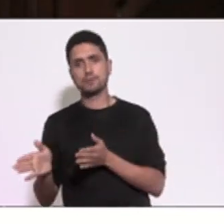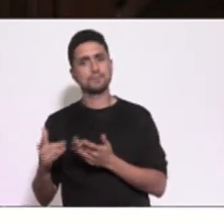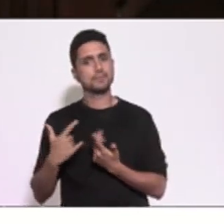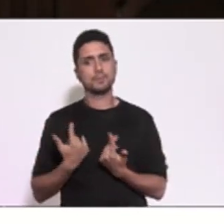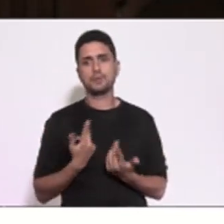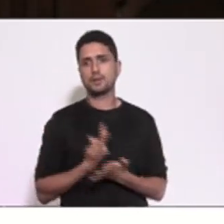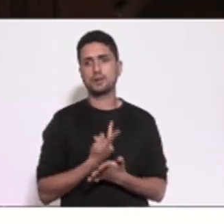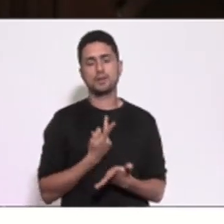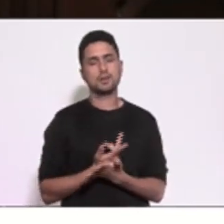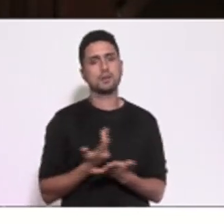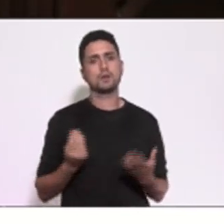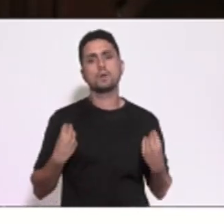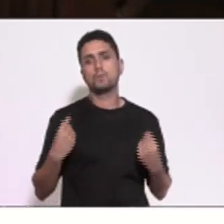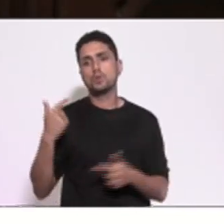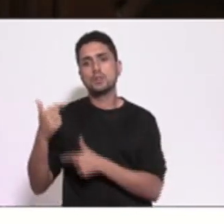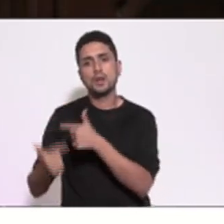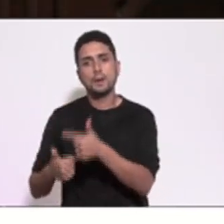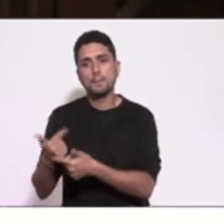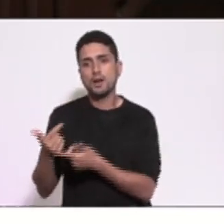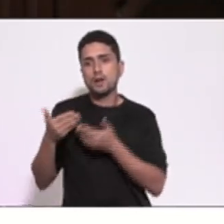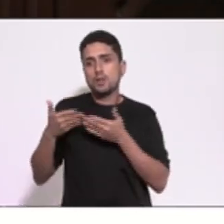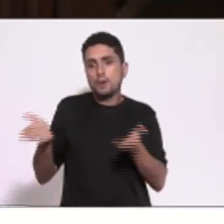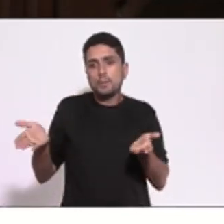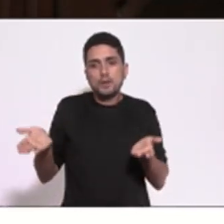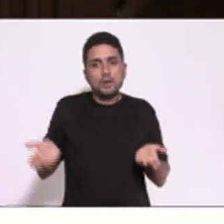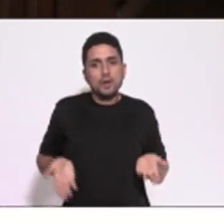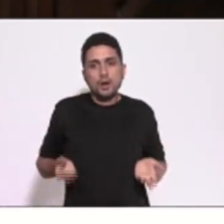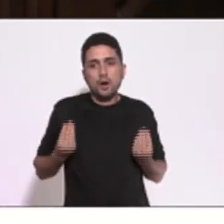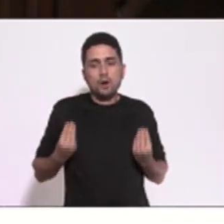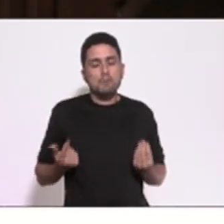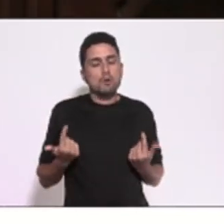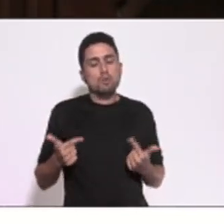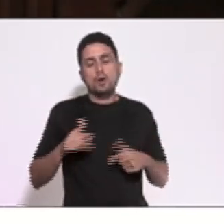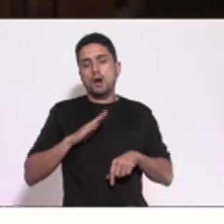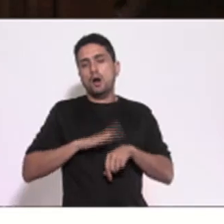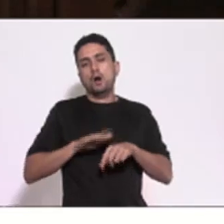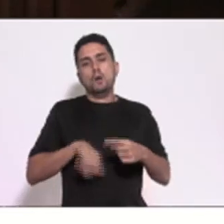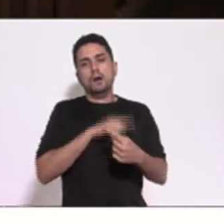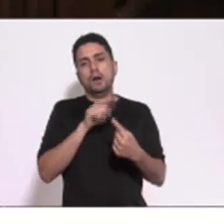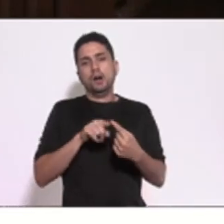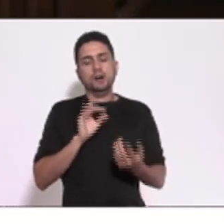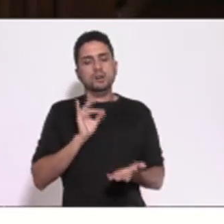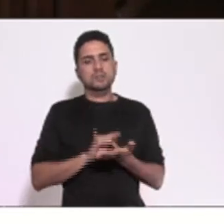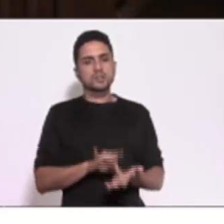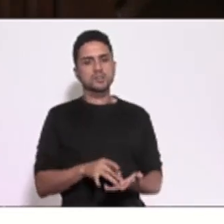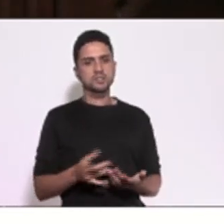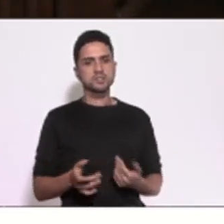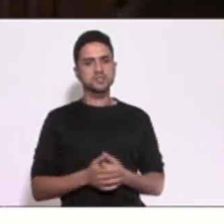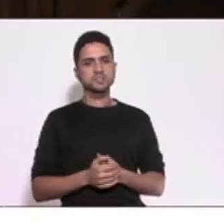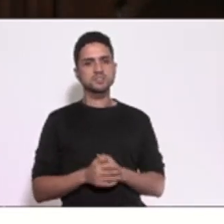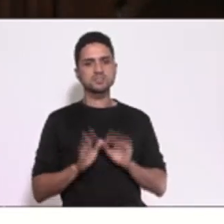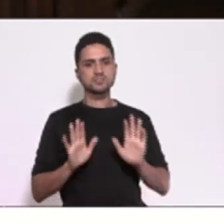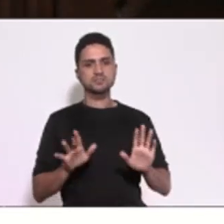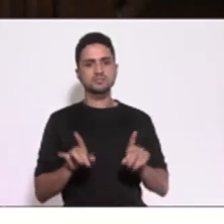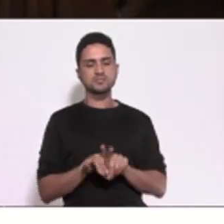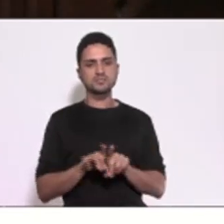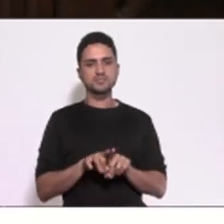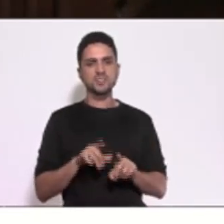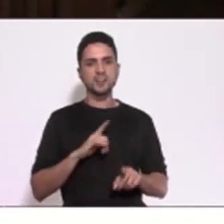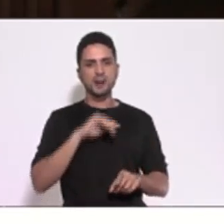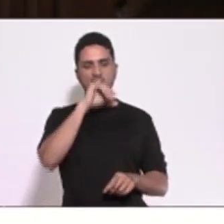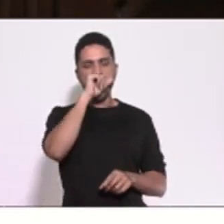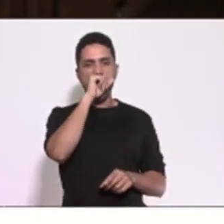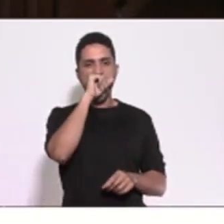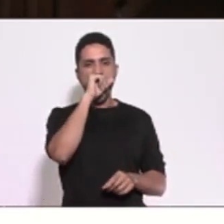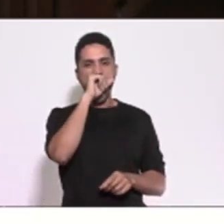vai abrir um flanco de trabalho, né, que não é o seu papel original. Mas ainda assim, uma coisa são os colégios militares,